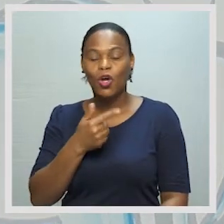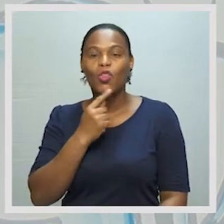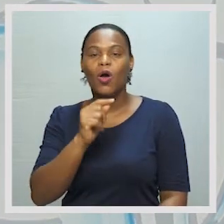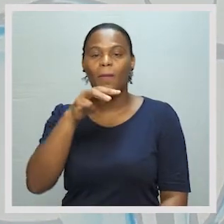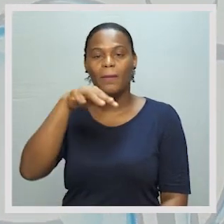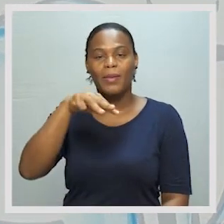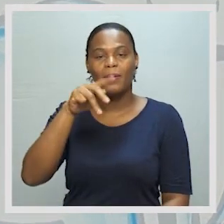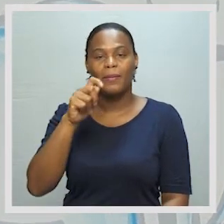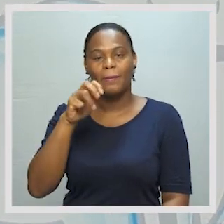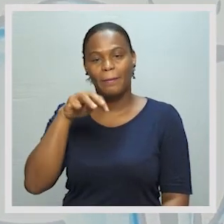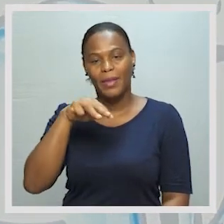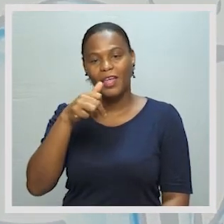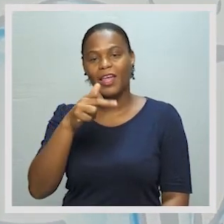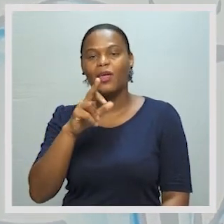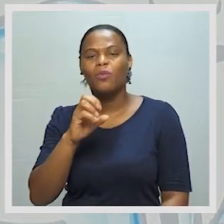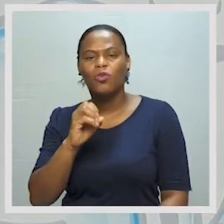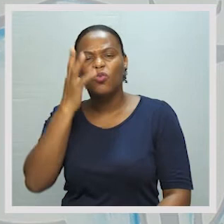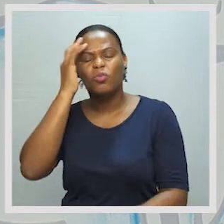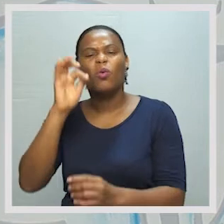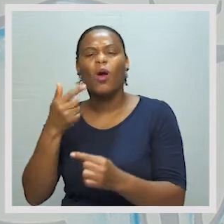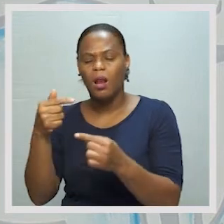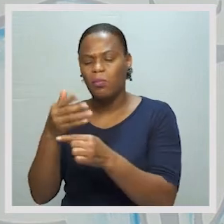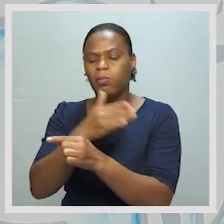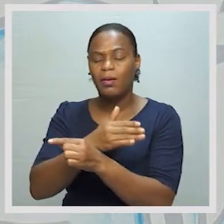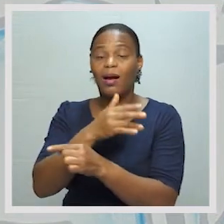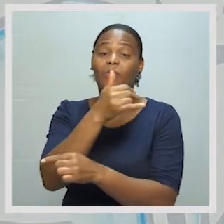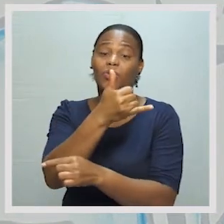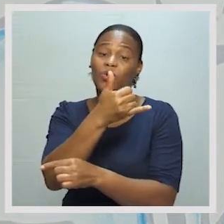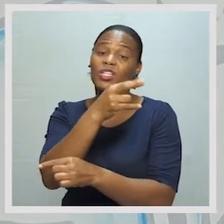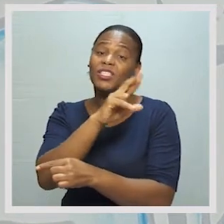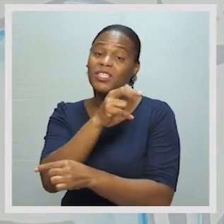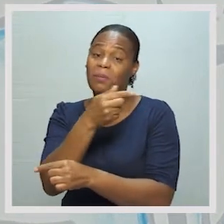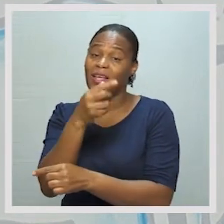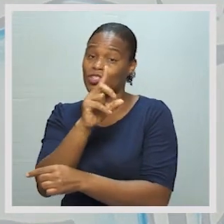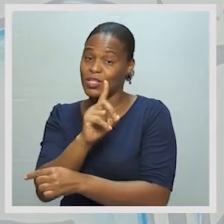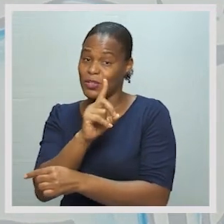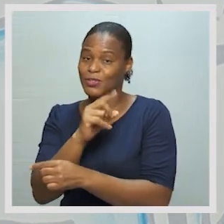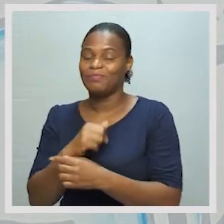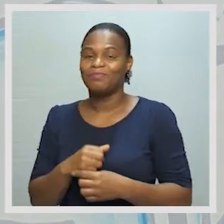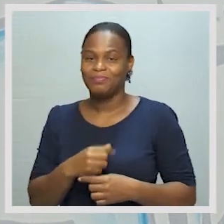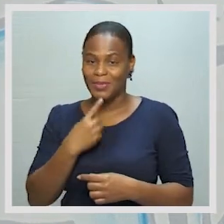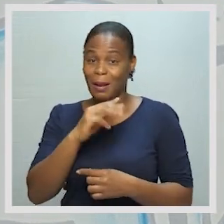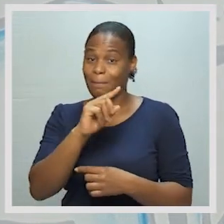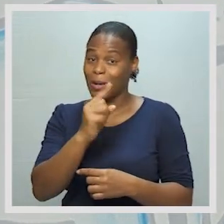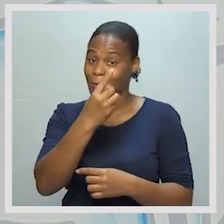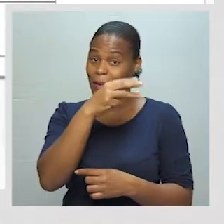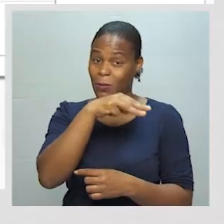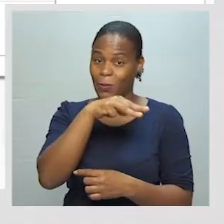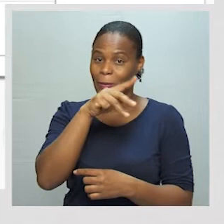sinal igual? 2x menos 6. Então, este é o primeiro membro da